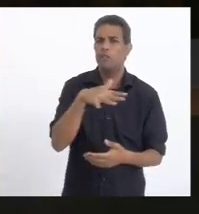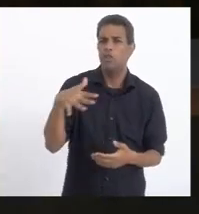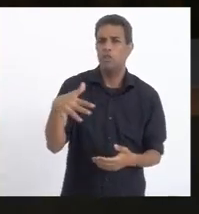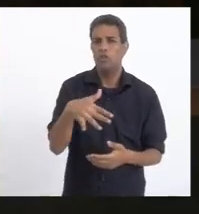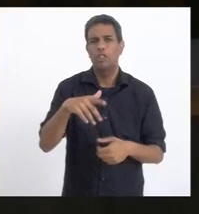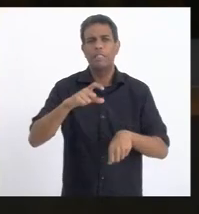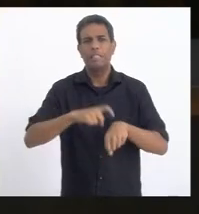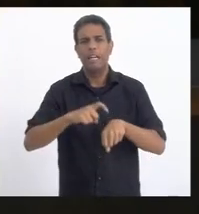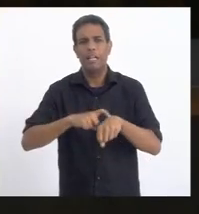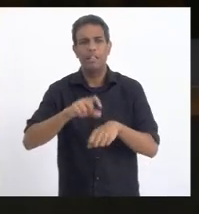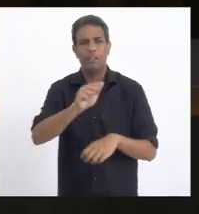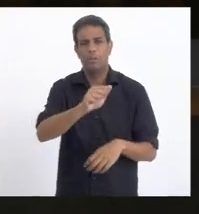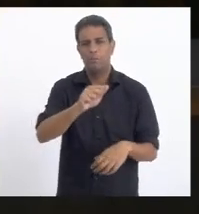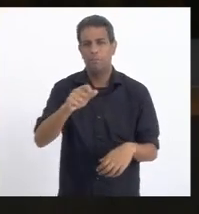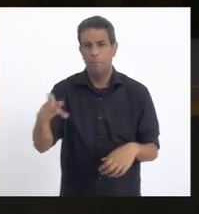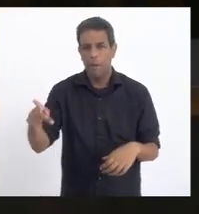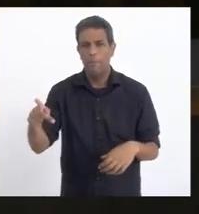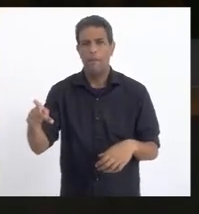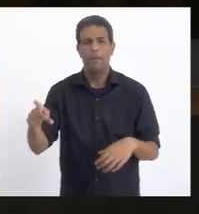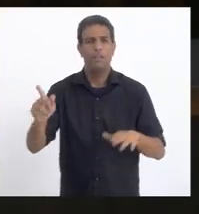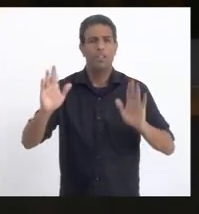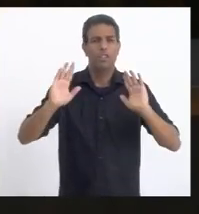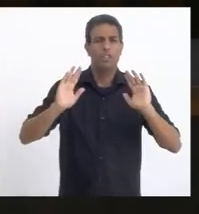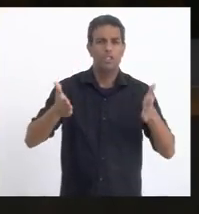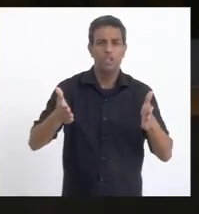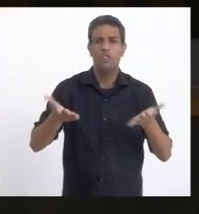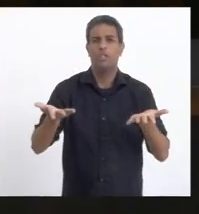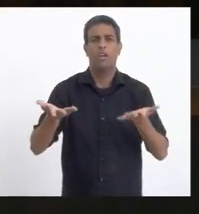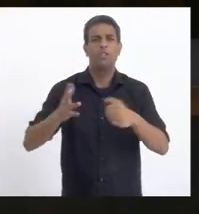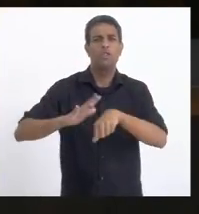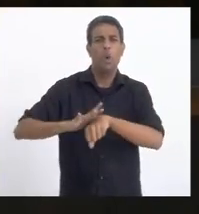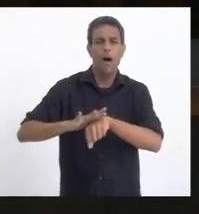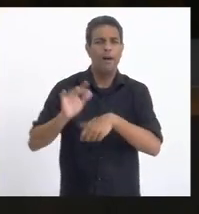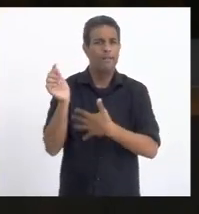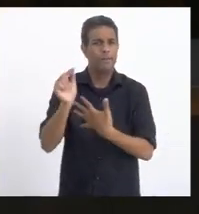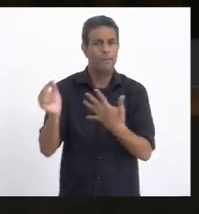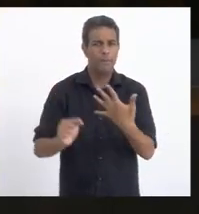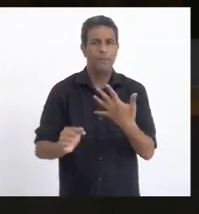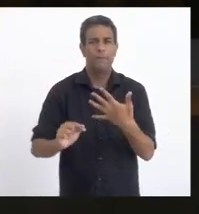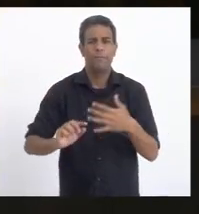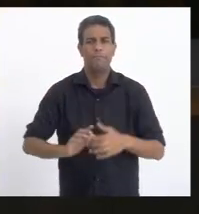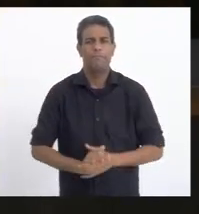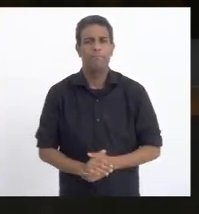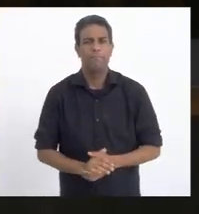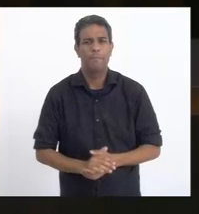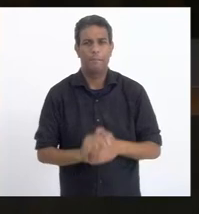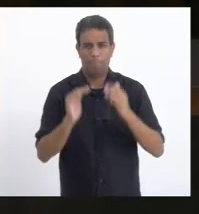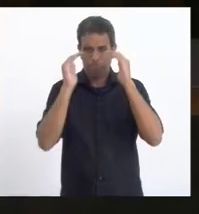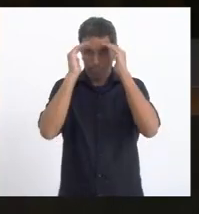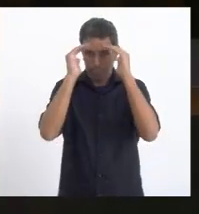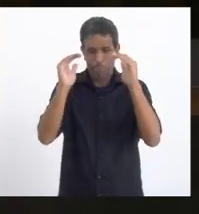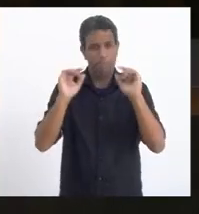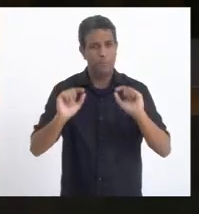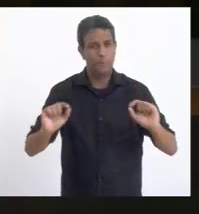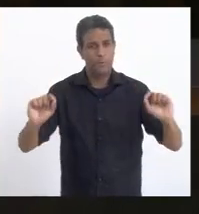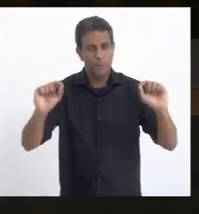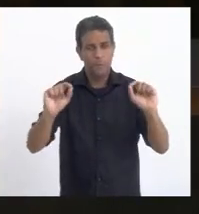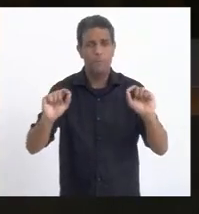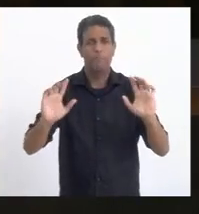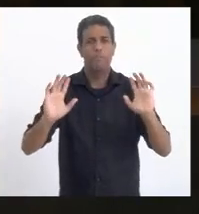são aposentados por invalidez com todo respeito a todo mundo